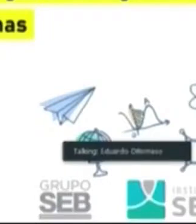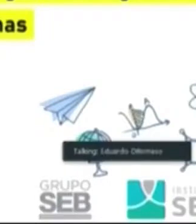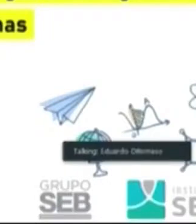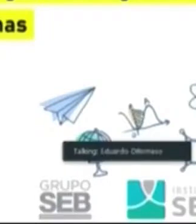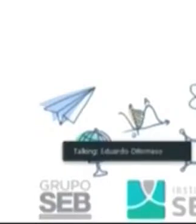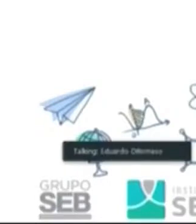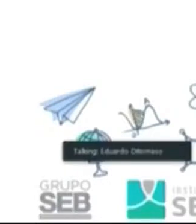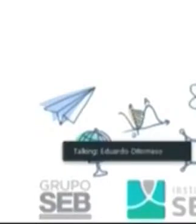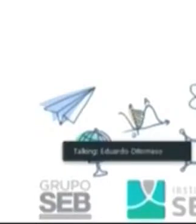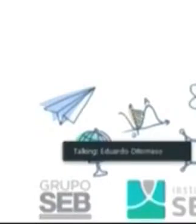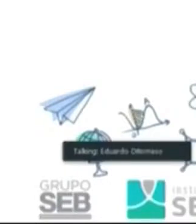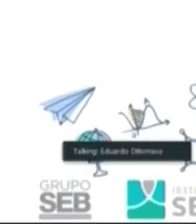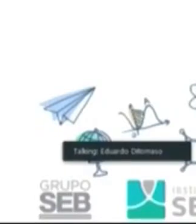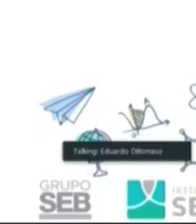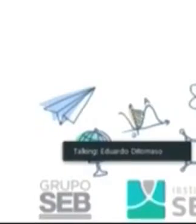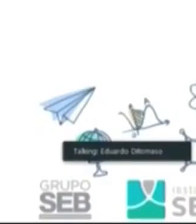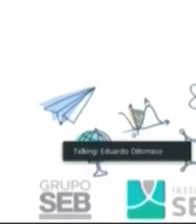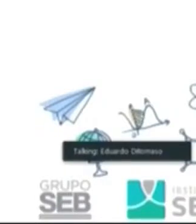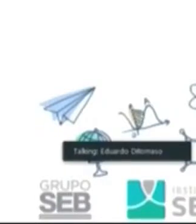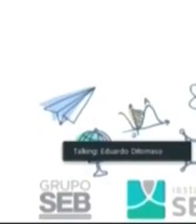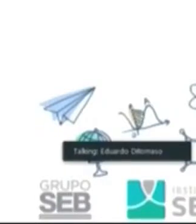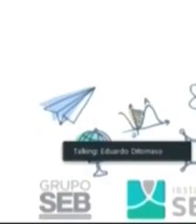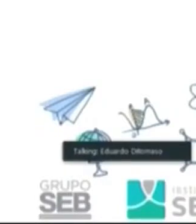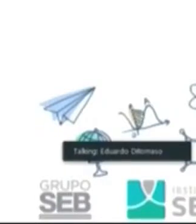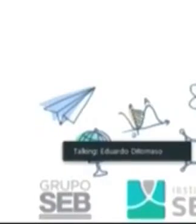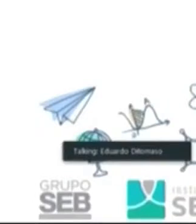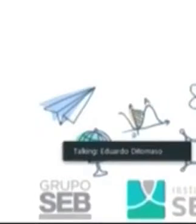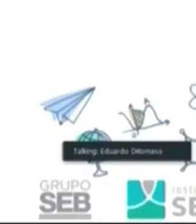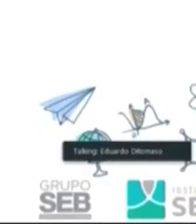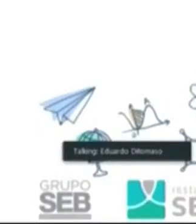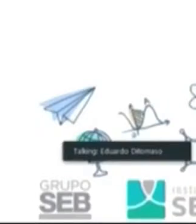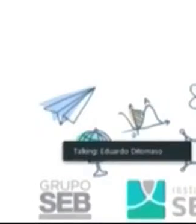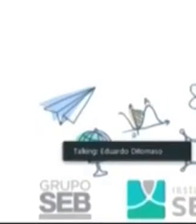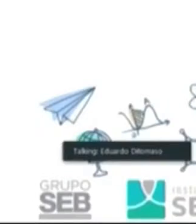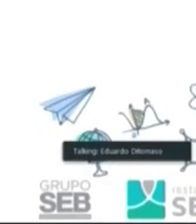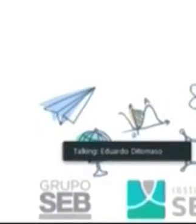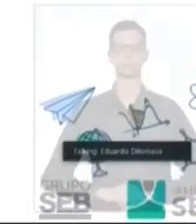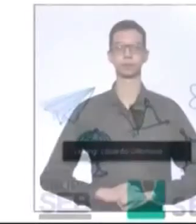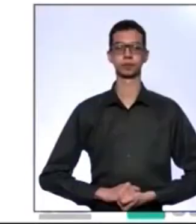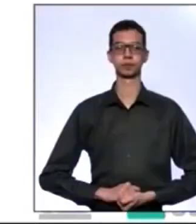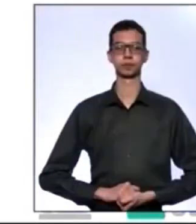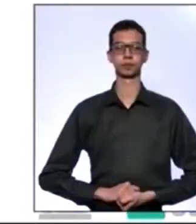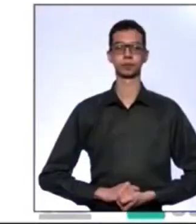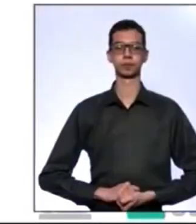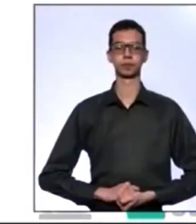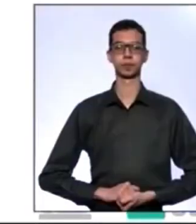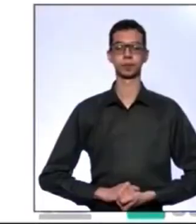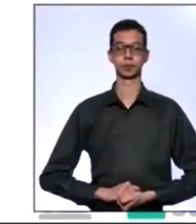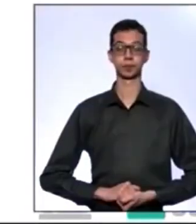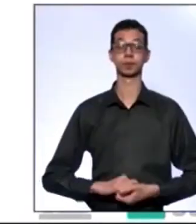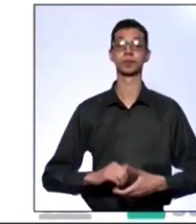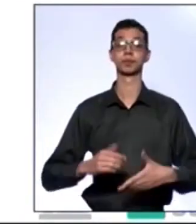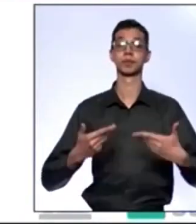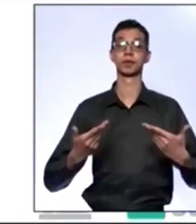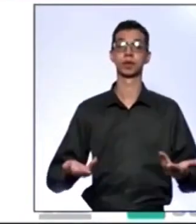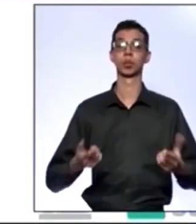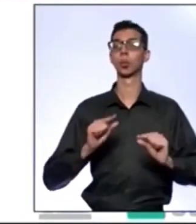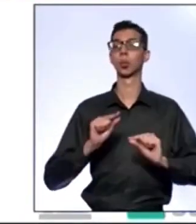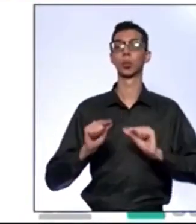são os moluscos fitófagos, molusco caramujo, fitófago,